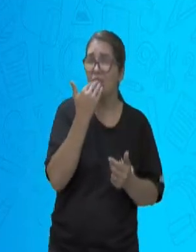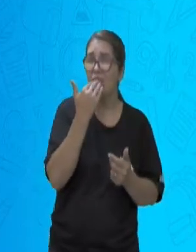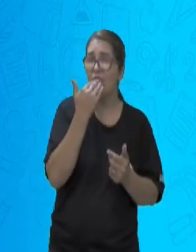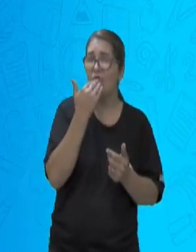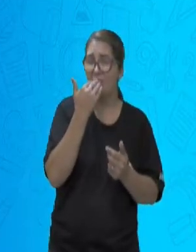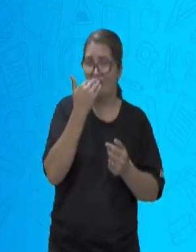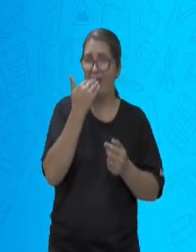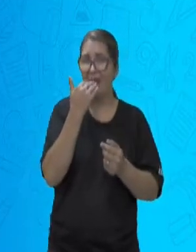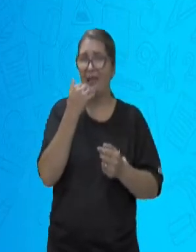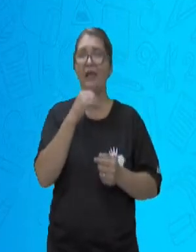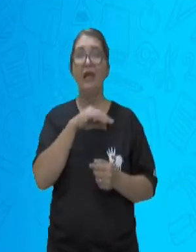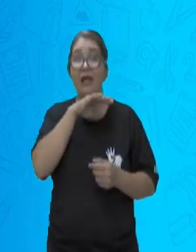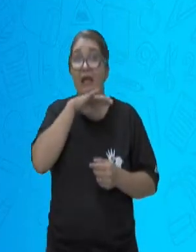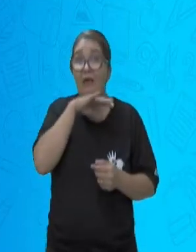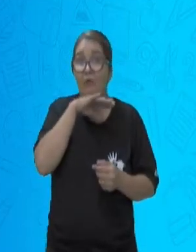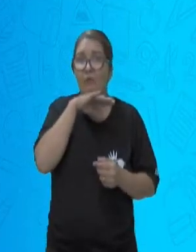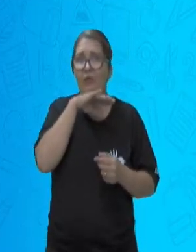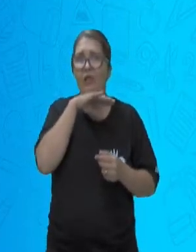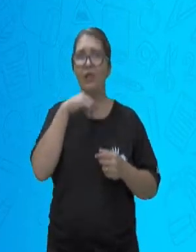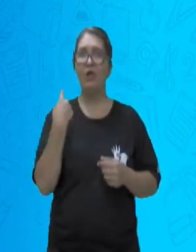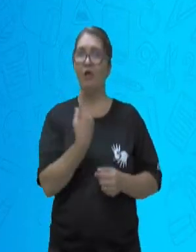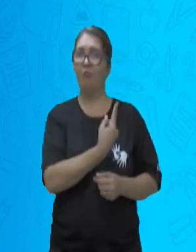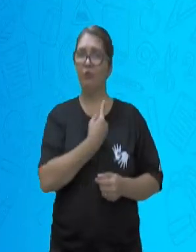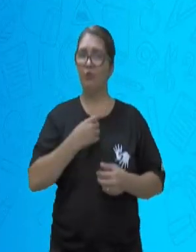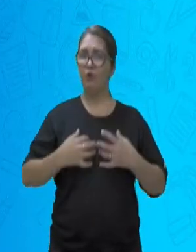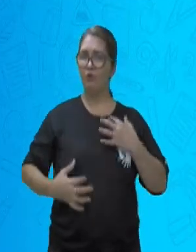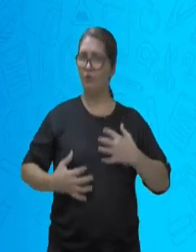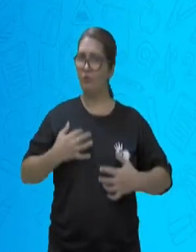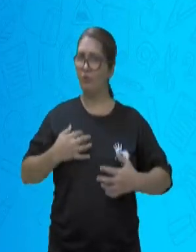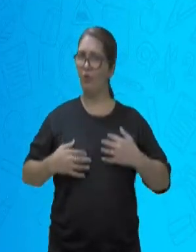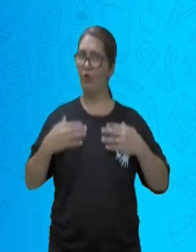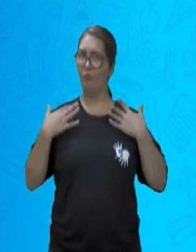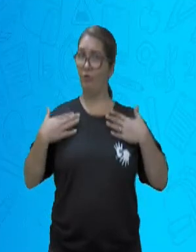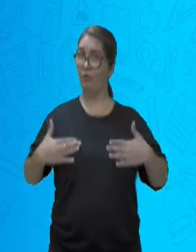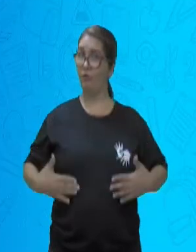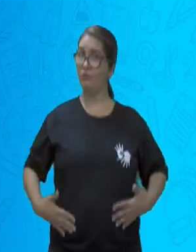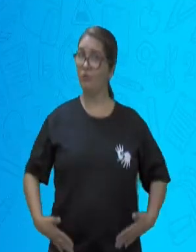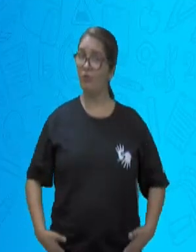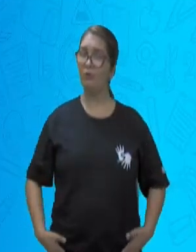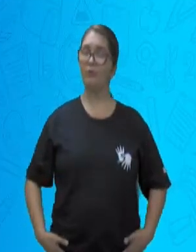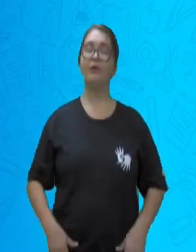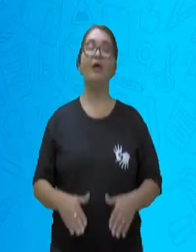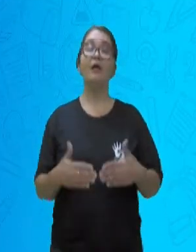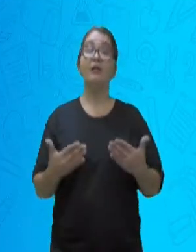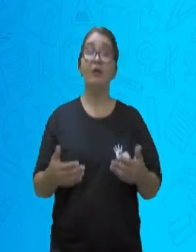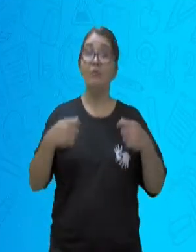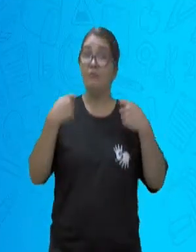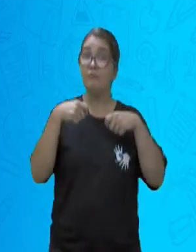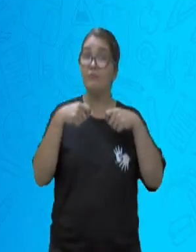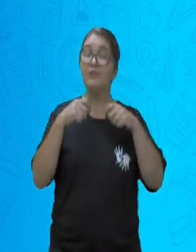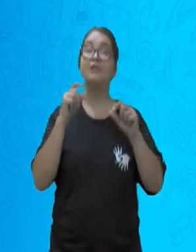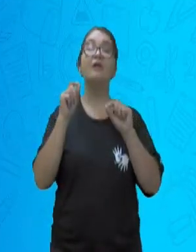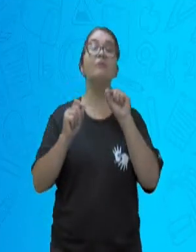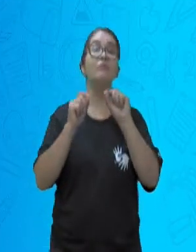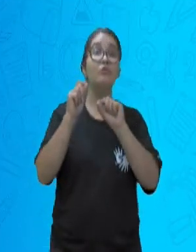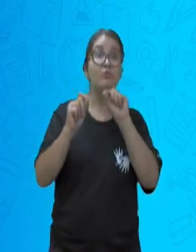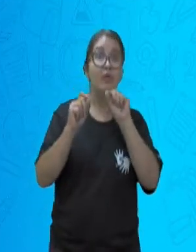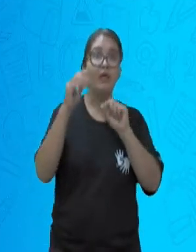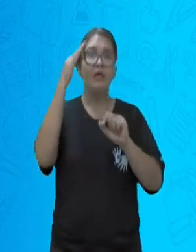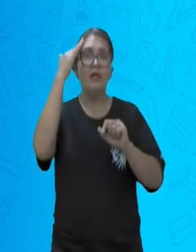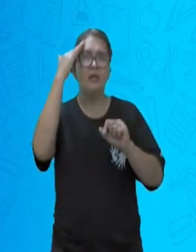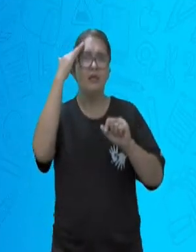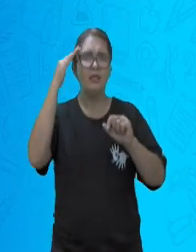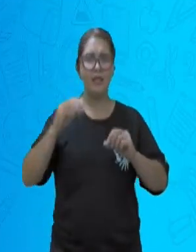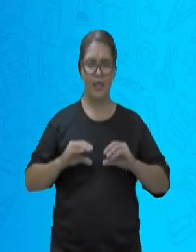questão. O nosso corpo precisa de alimentos da base da pirâmide para uma determinada situação, do meio